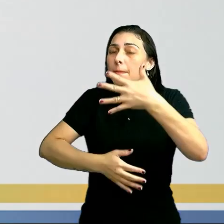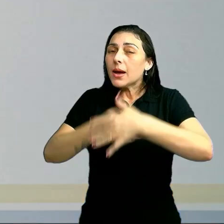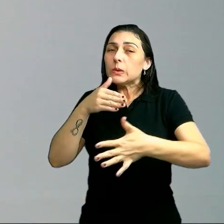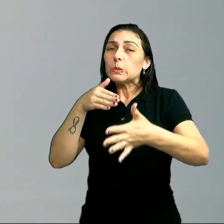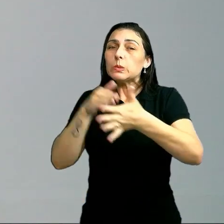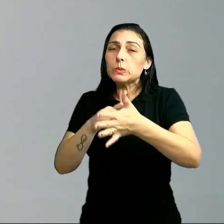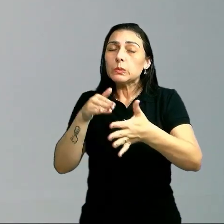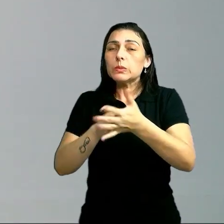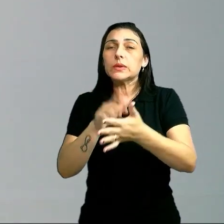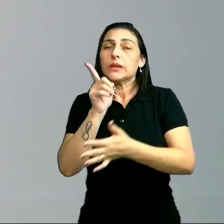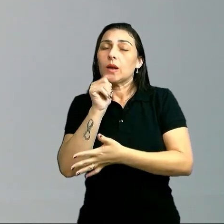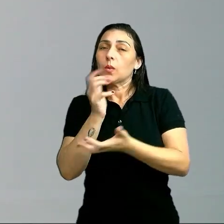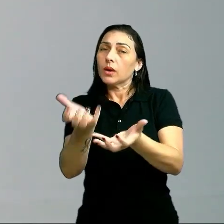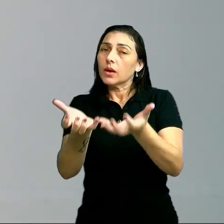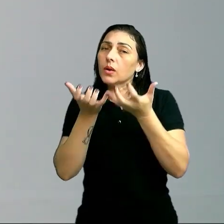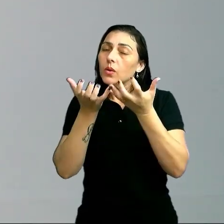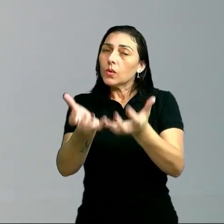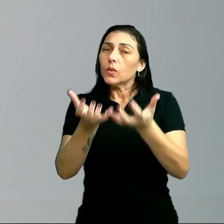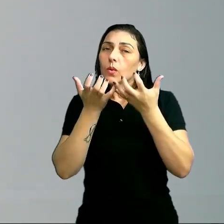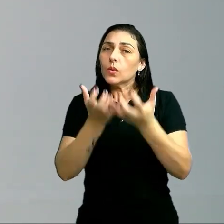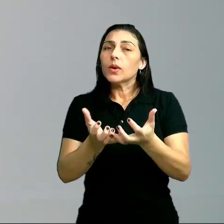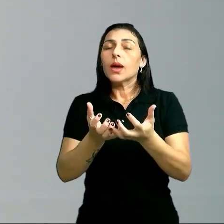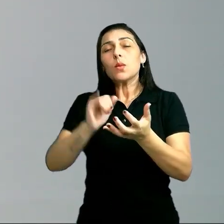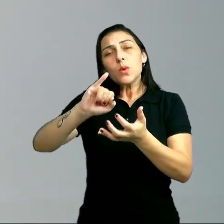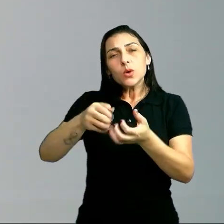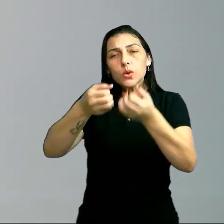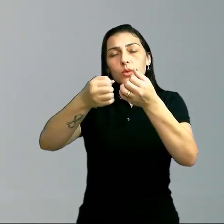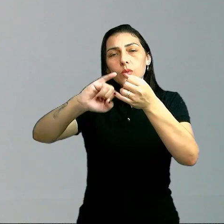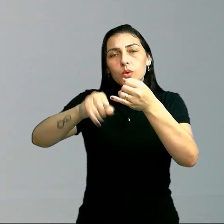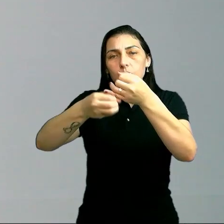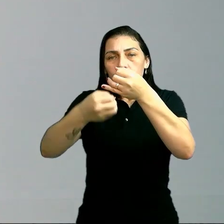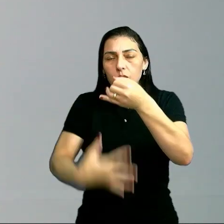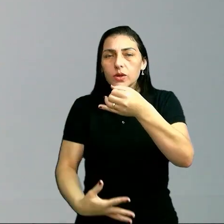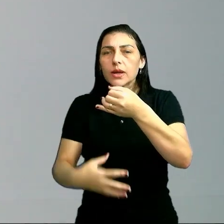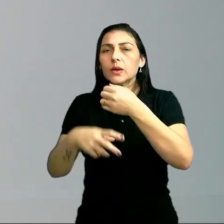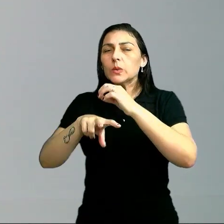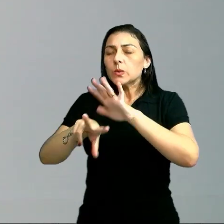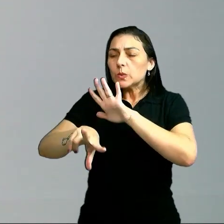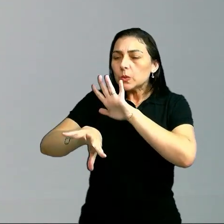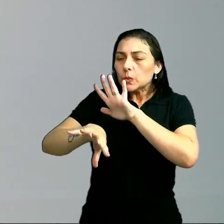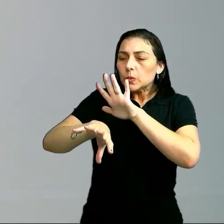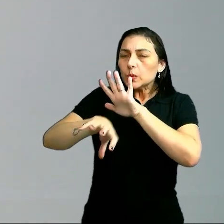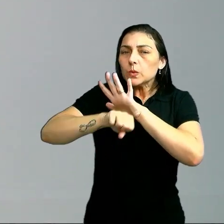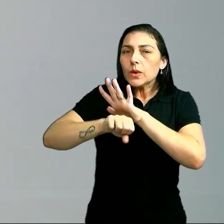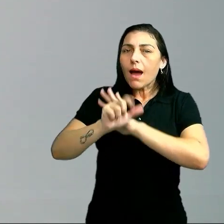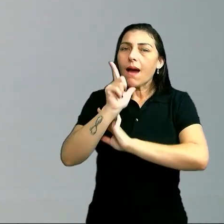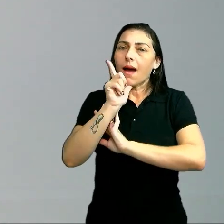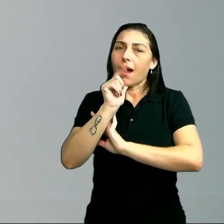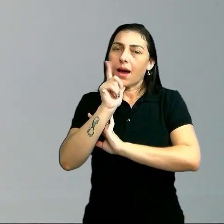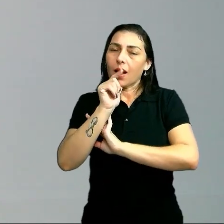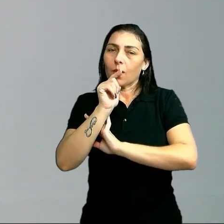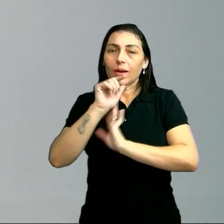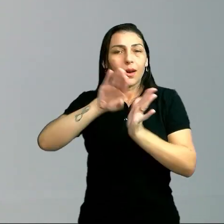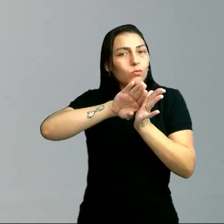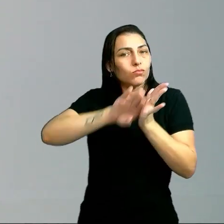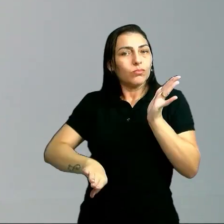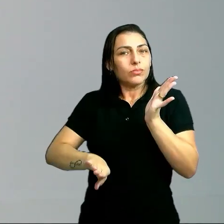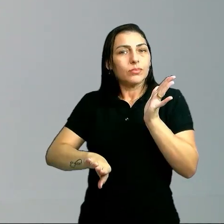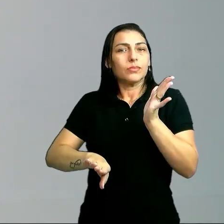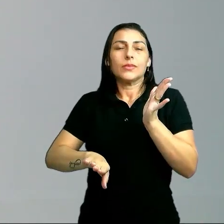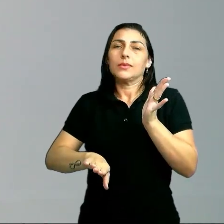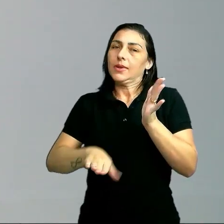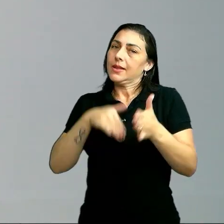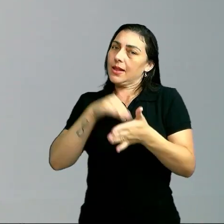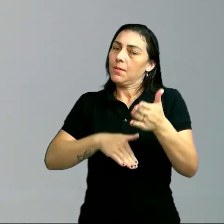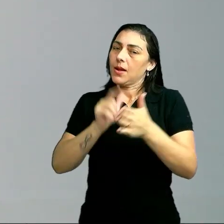totalmente o oposto. Eu quero uma justificativa que puxe a água, que se agregue com a água, e não que